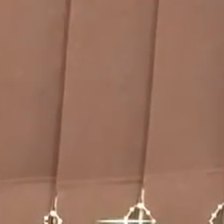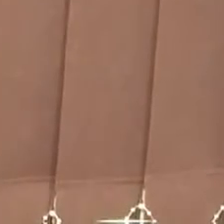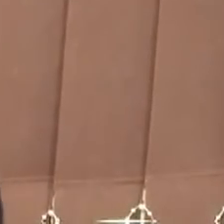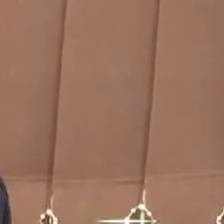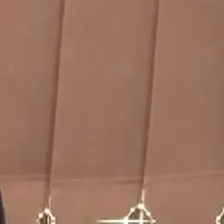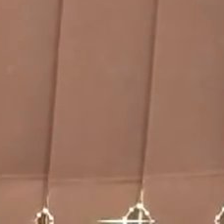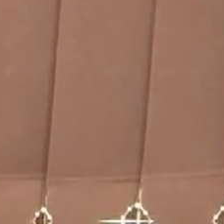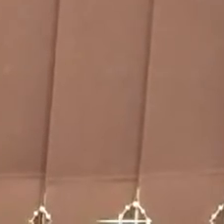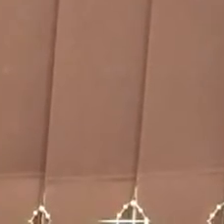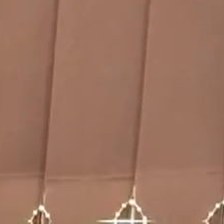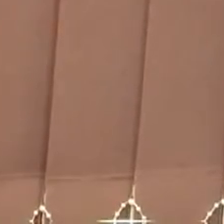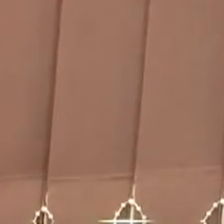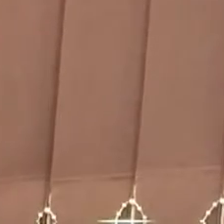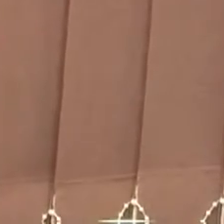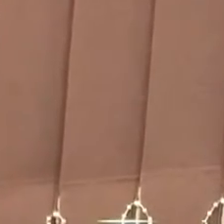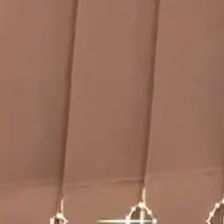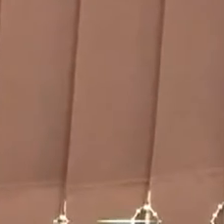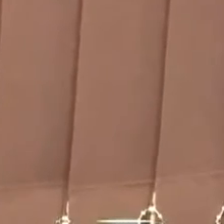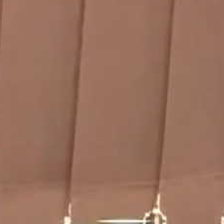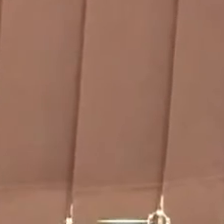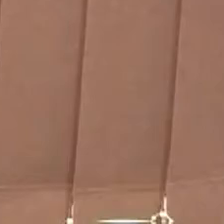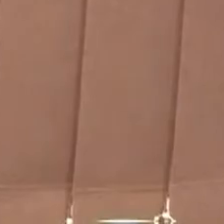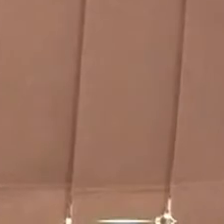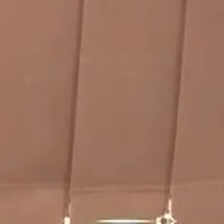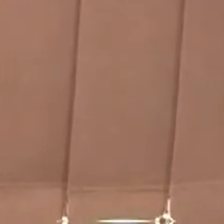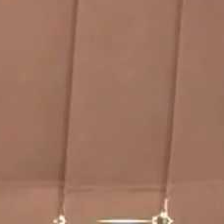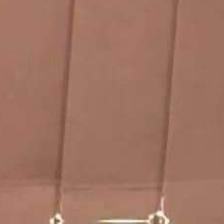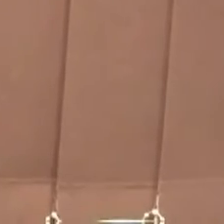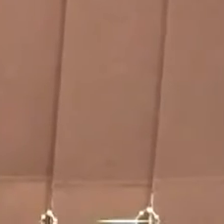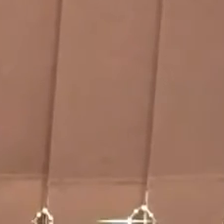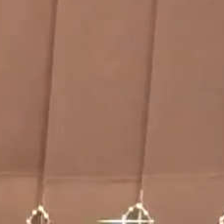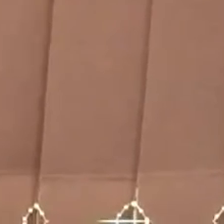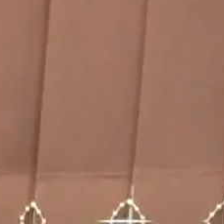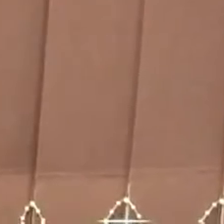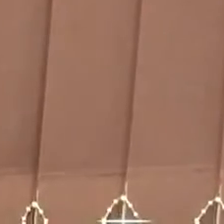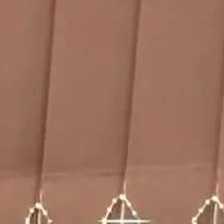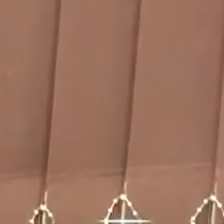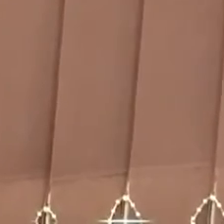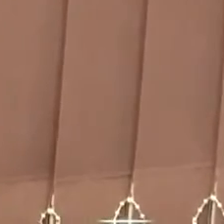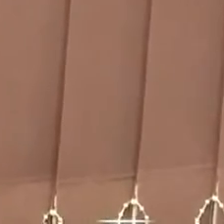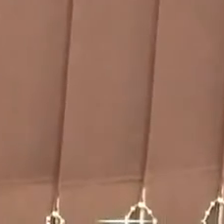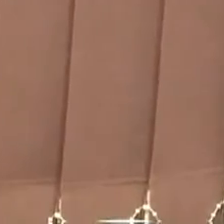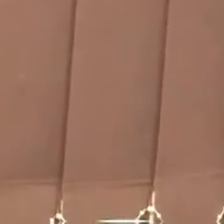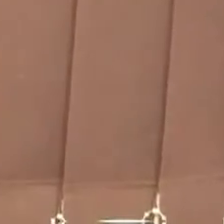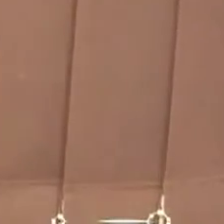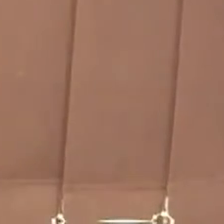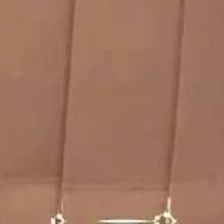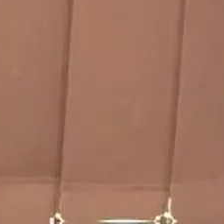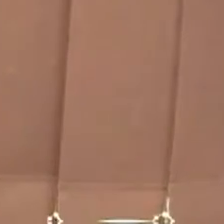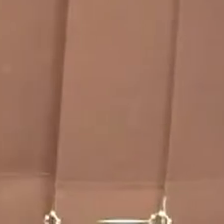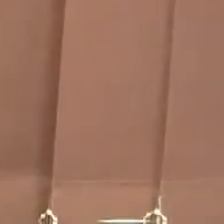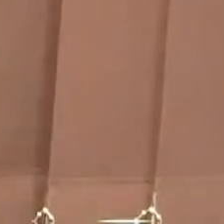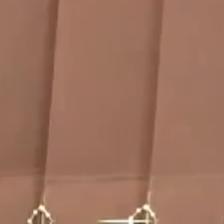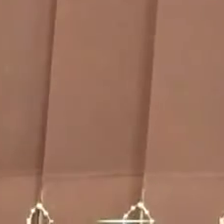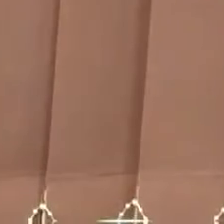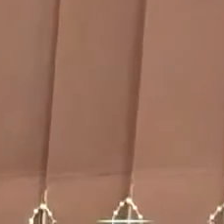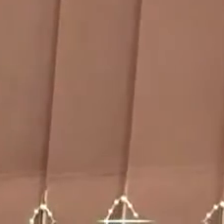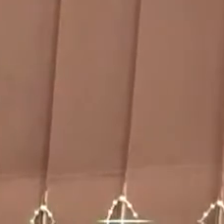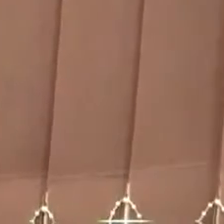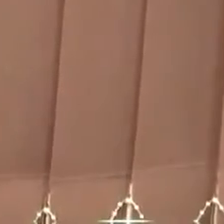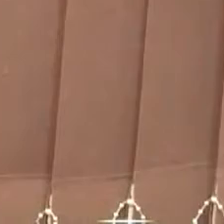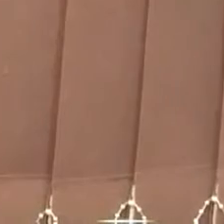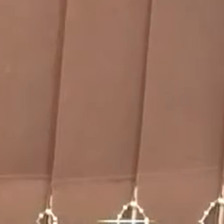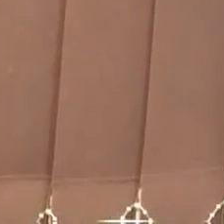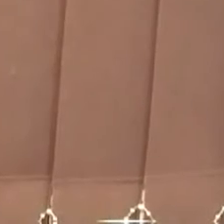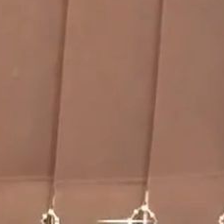William, agradeço também a sua fala. William, acho que de todos aqui que a gente está participando, todos os convidados, acho que o único que eu não conhecia era você. Mas gostei